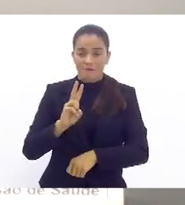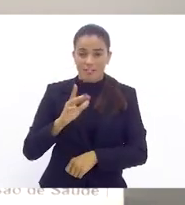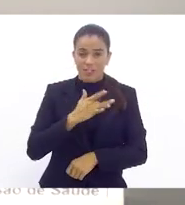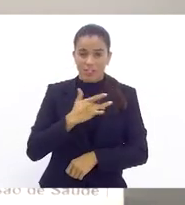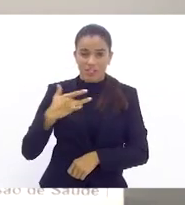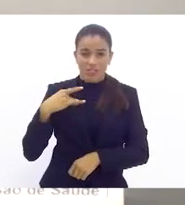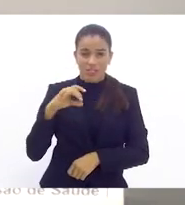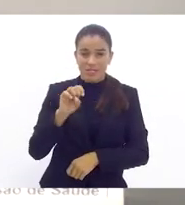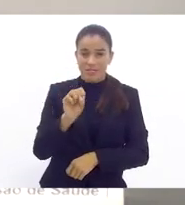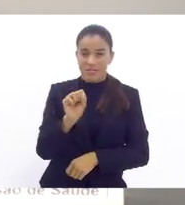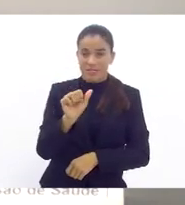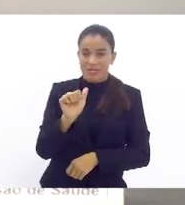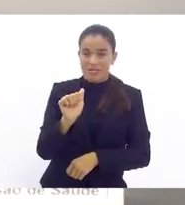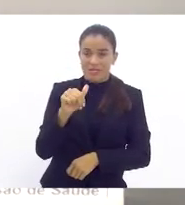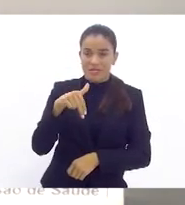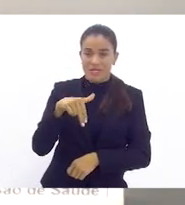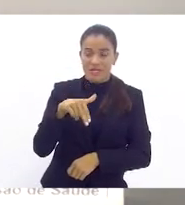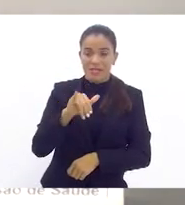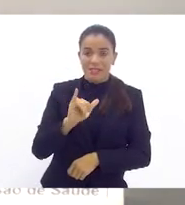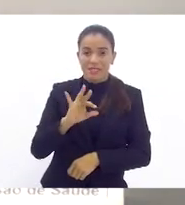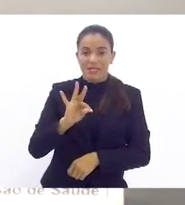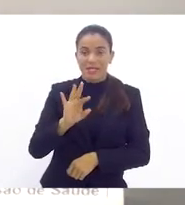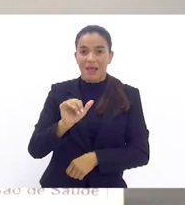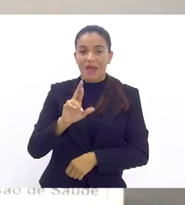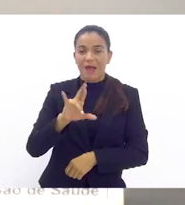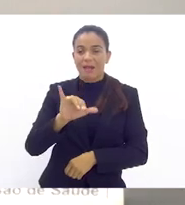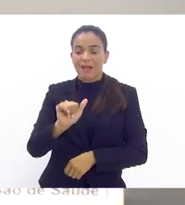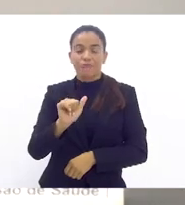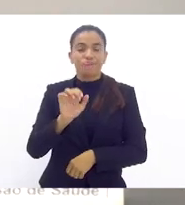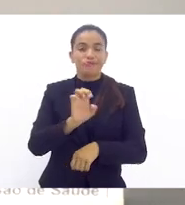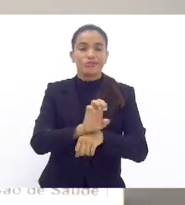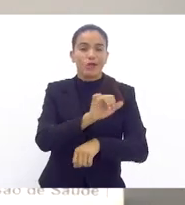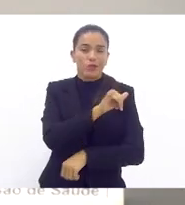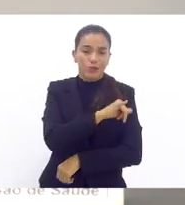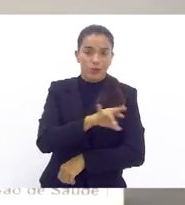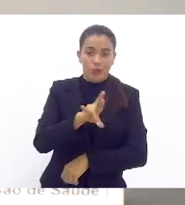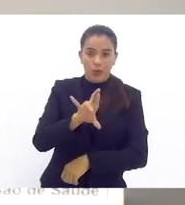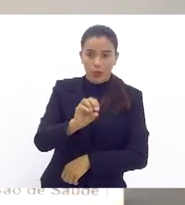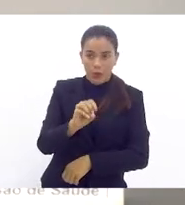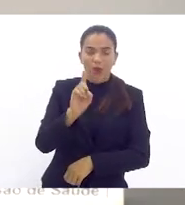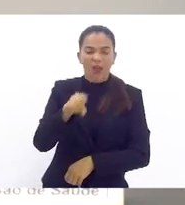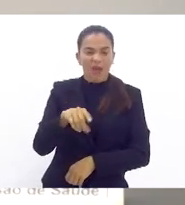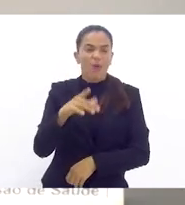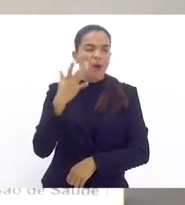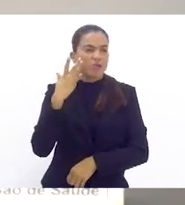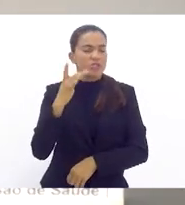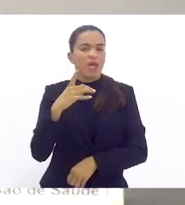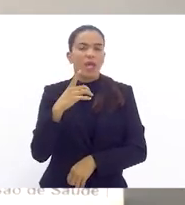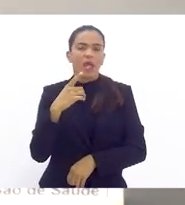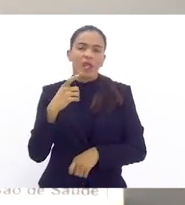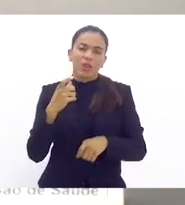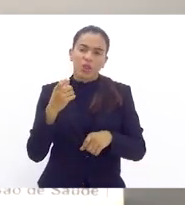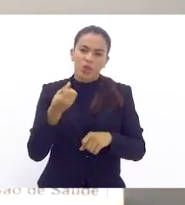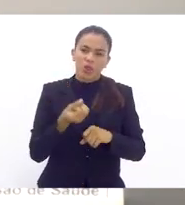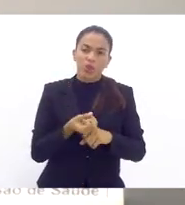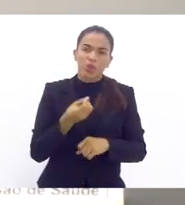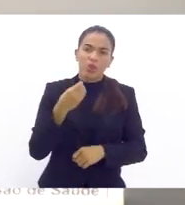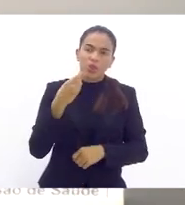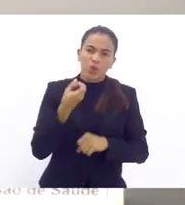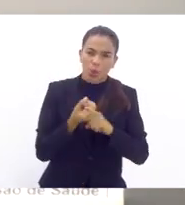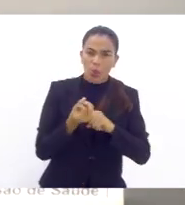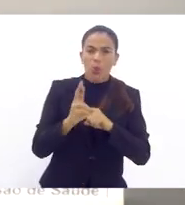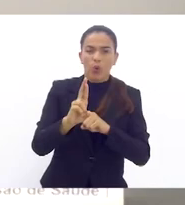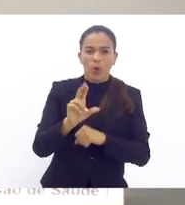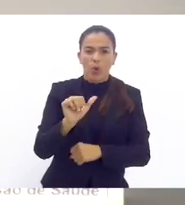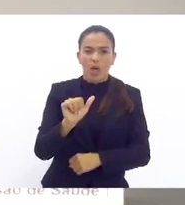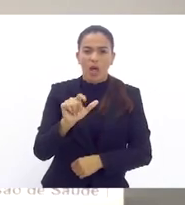Rio de Janeiro, né? E a partir, e lá hoje quem está é o doutor Alexandre Kiepp, ex-secretário estadual de saúde,